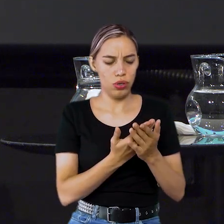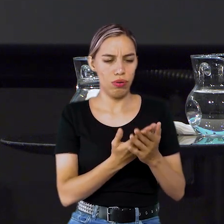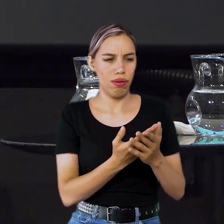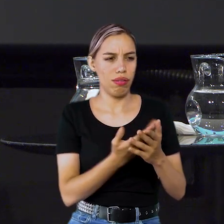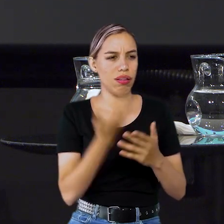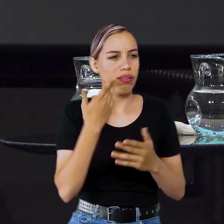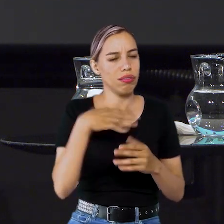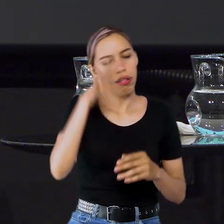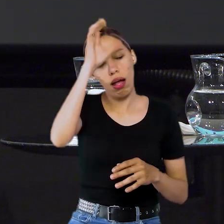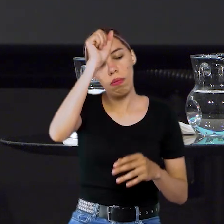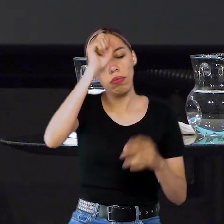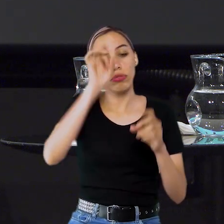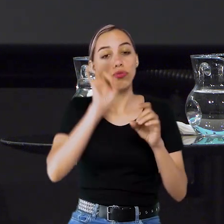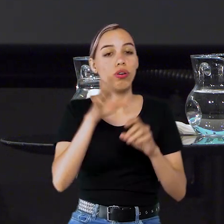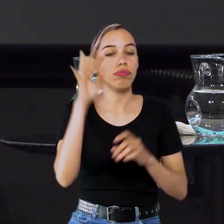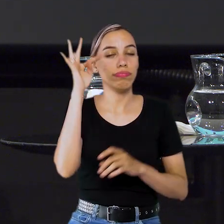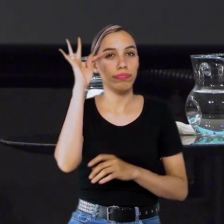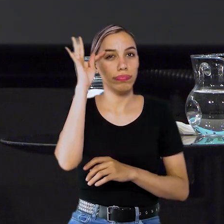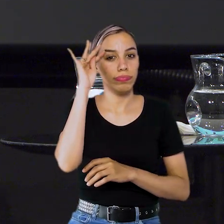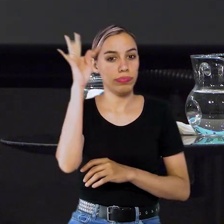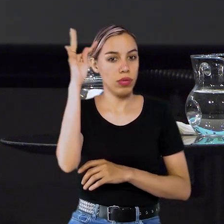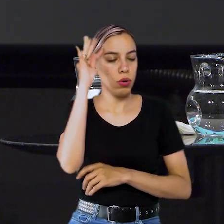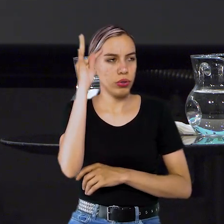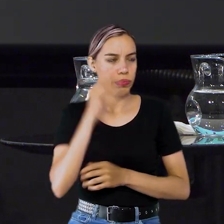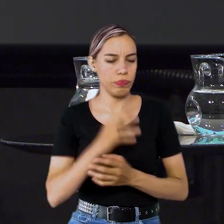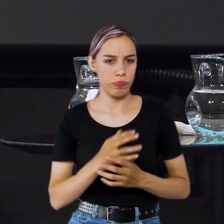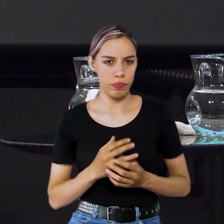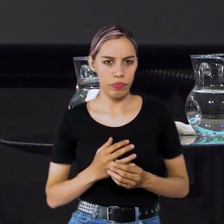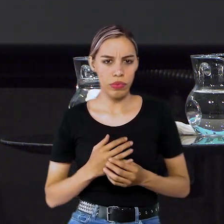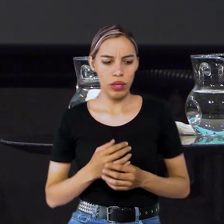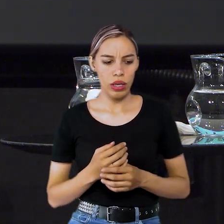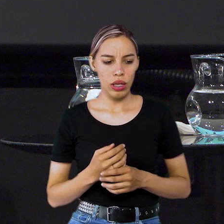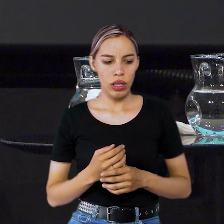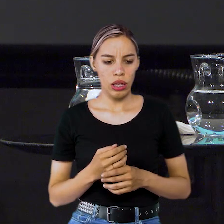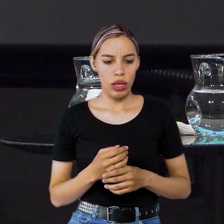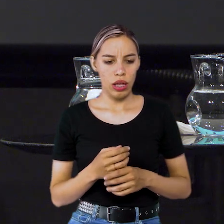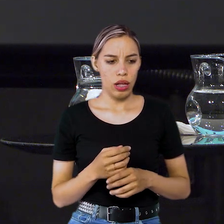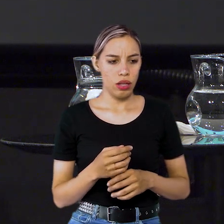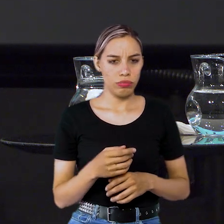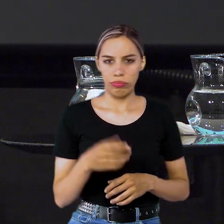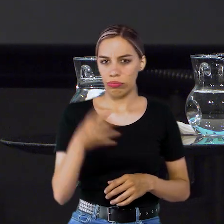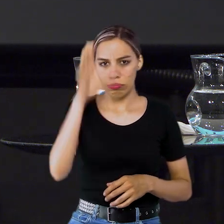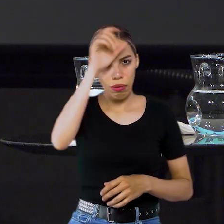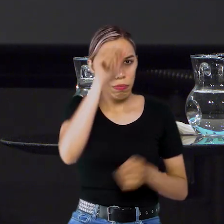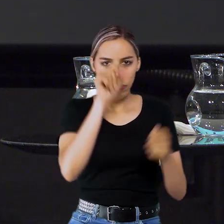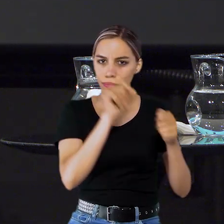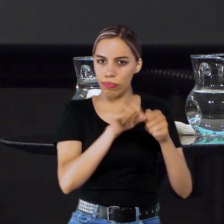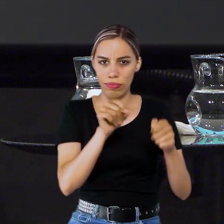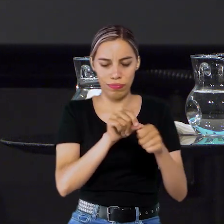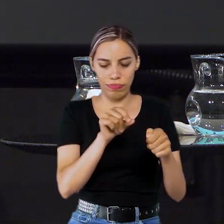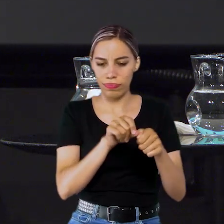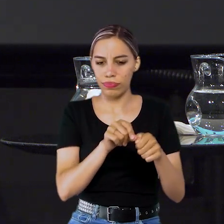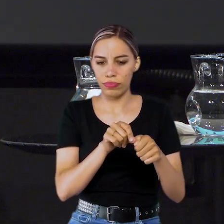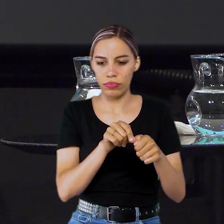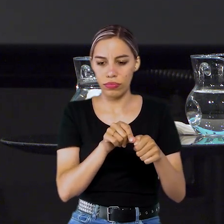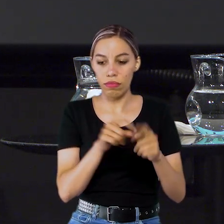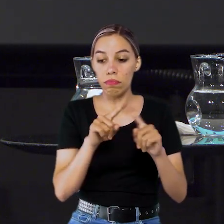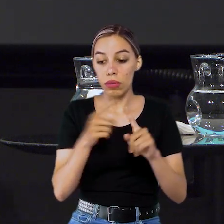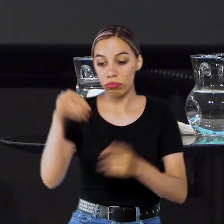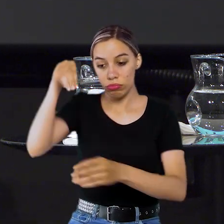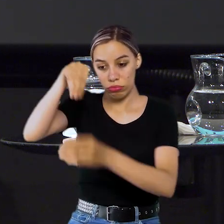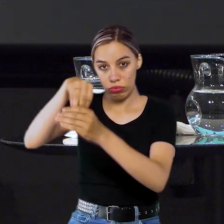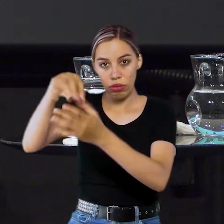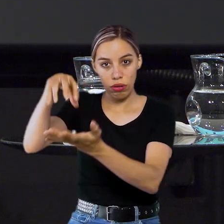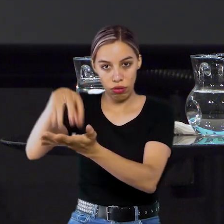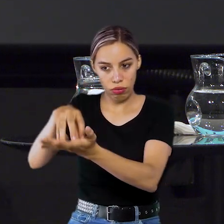E quando a gente faz dentro da comunidade que é a educação nossa, tradicional, a gente, na